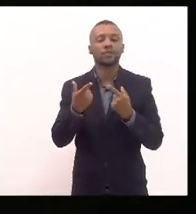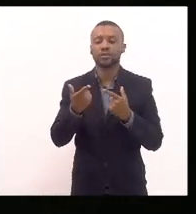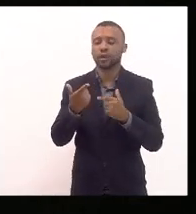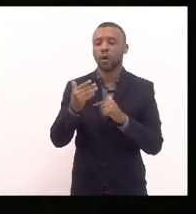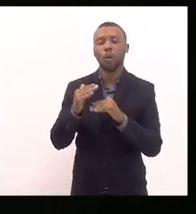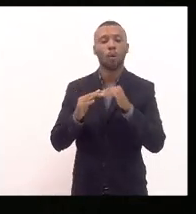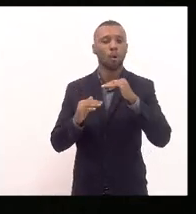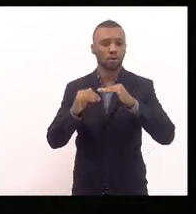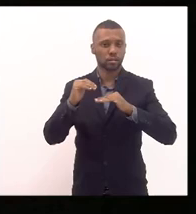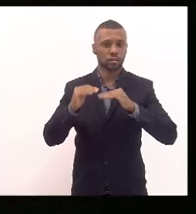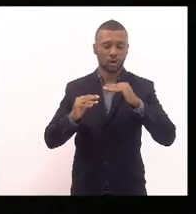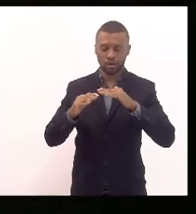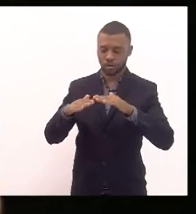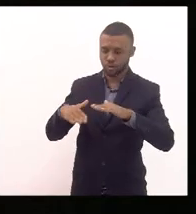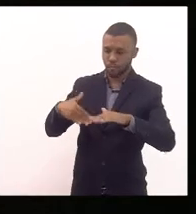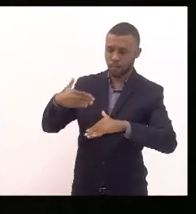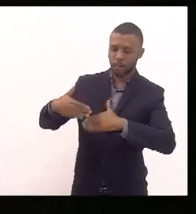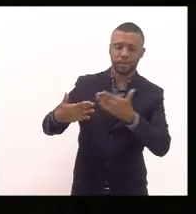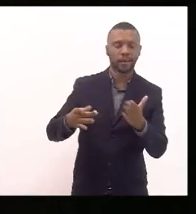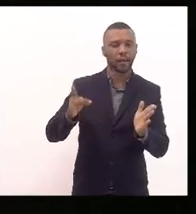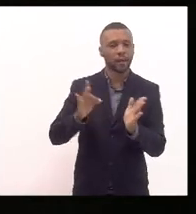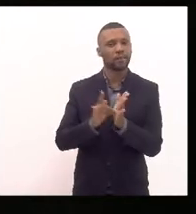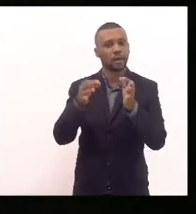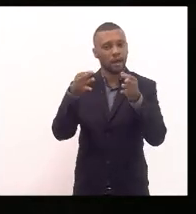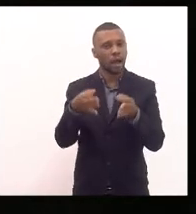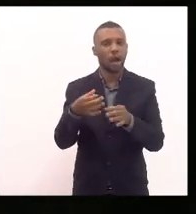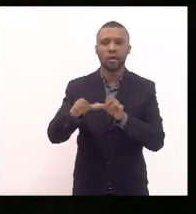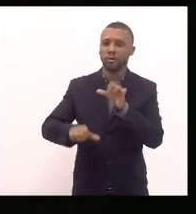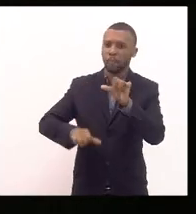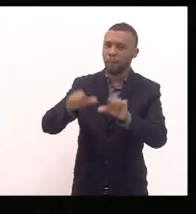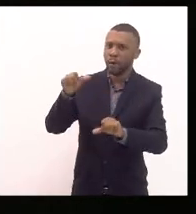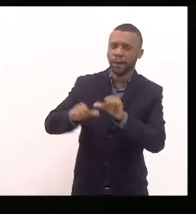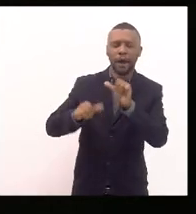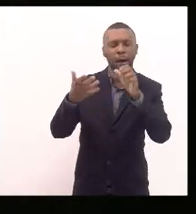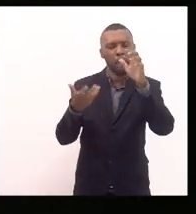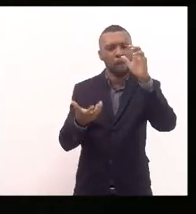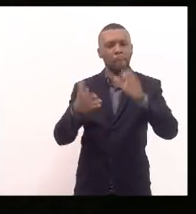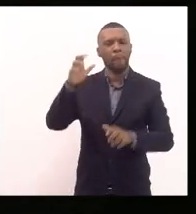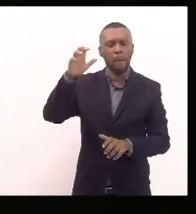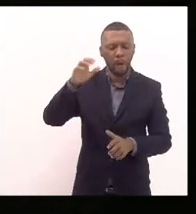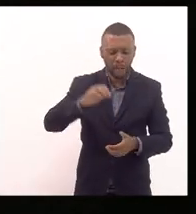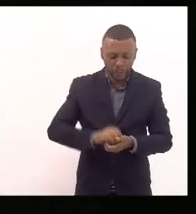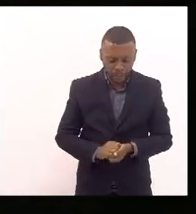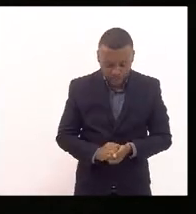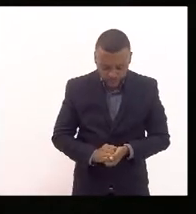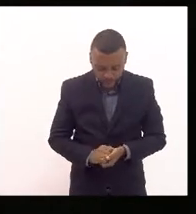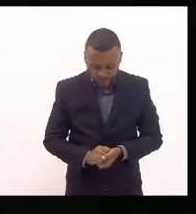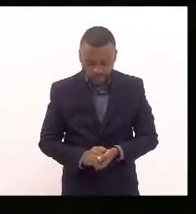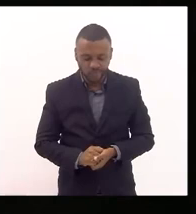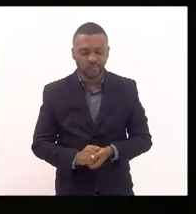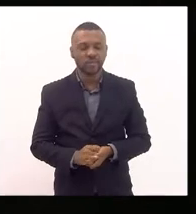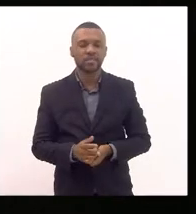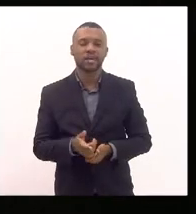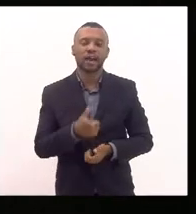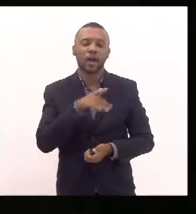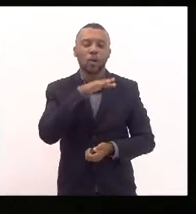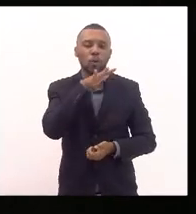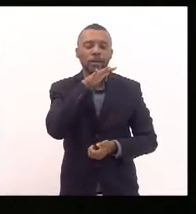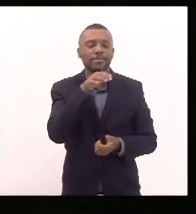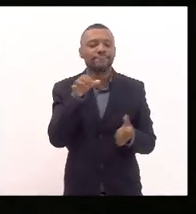construção de um processo real de mudança desse cenário O que é bem ruim